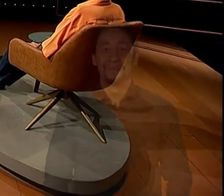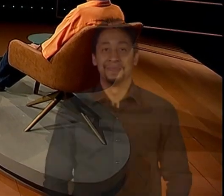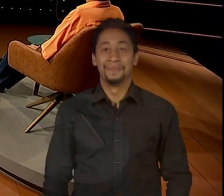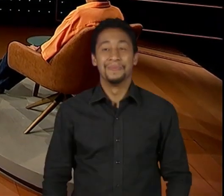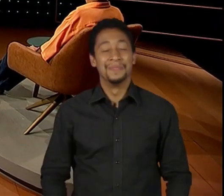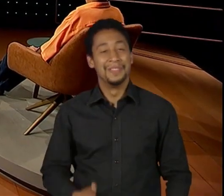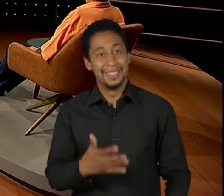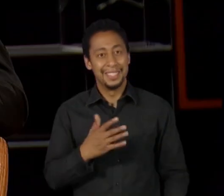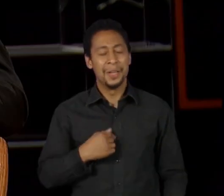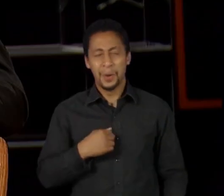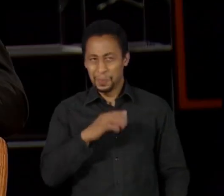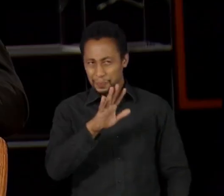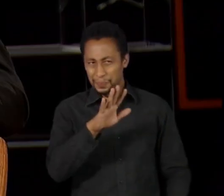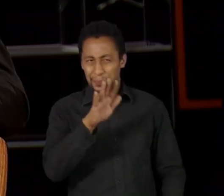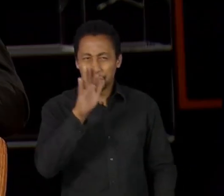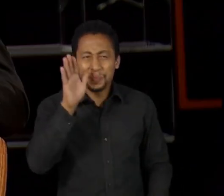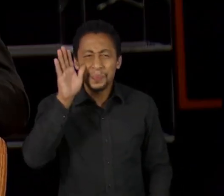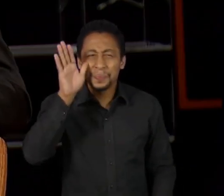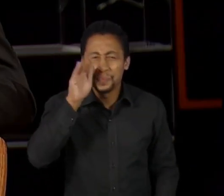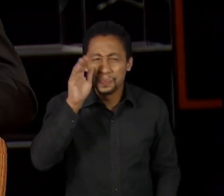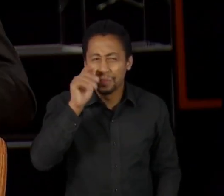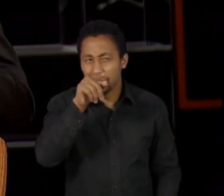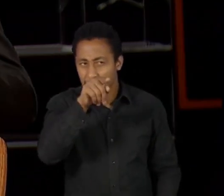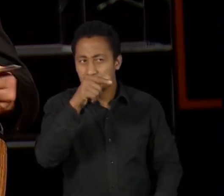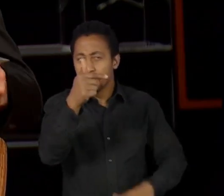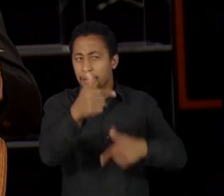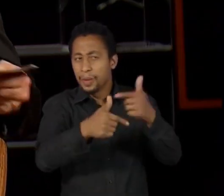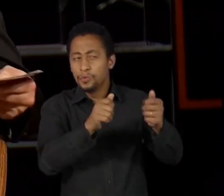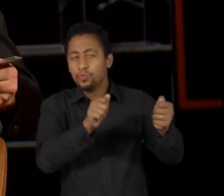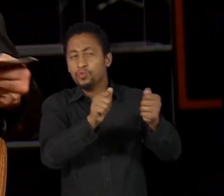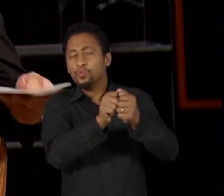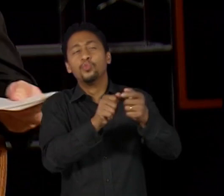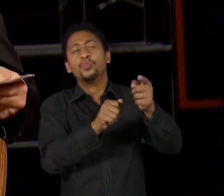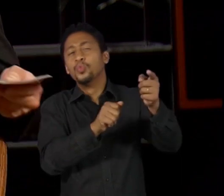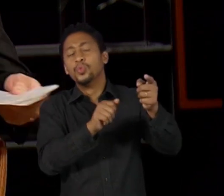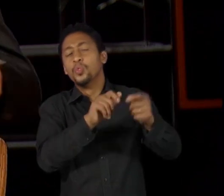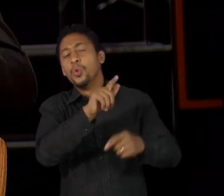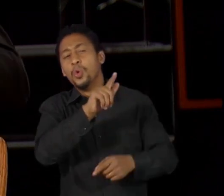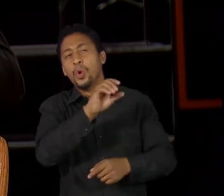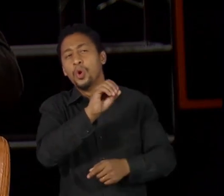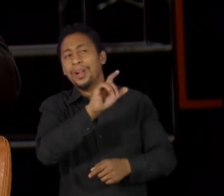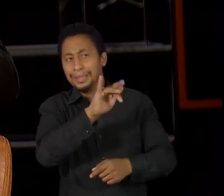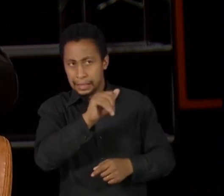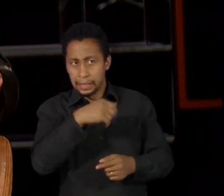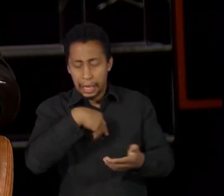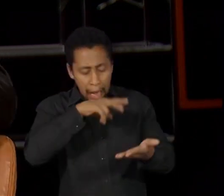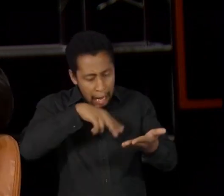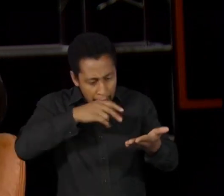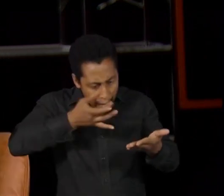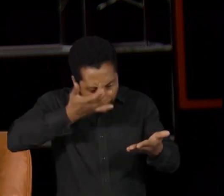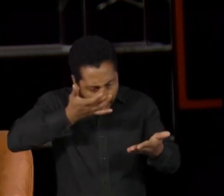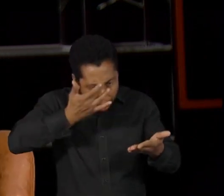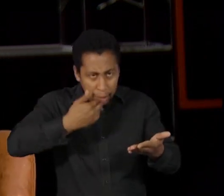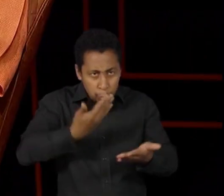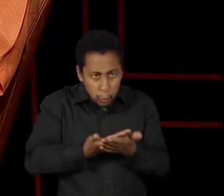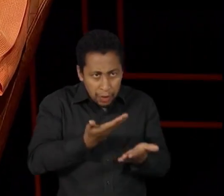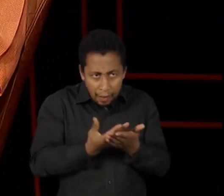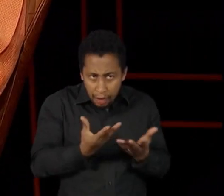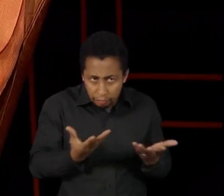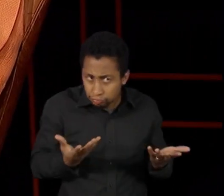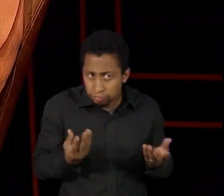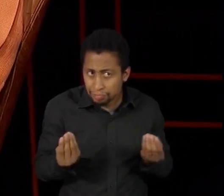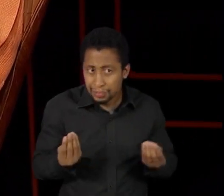Aí uma curiosidade, Brenda, como é que era trabalhar com o Golias? Ele era aquele tipo que decorava o texto, improvisava muito, como é que era a coisa? Ele era